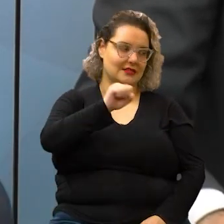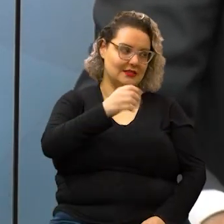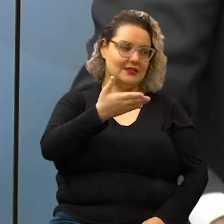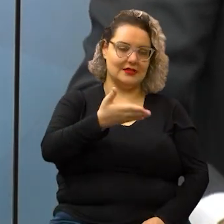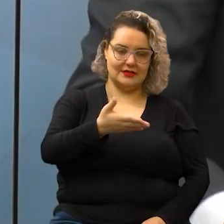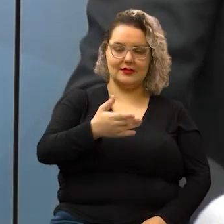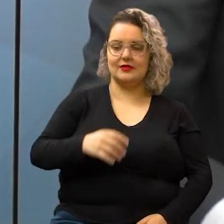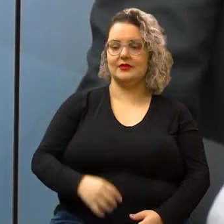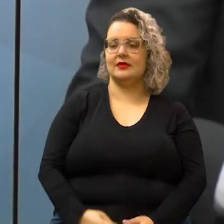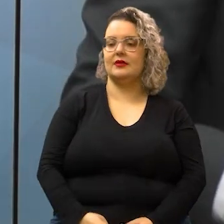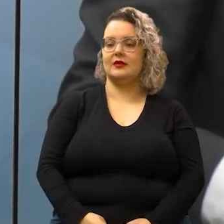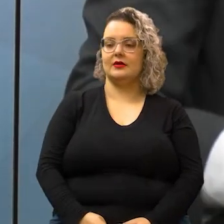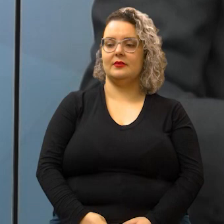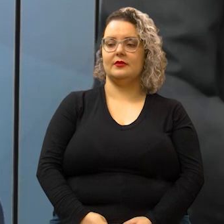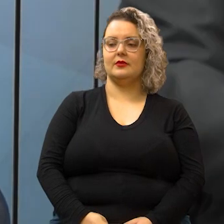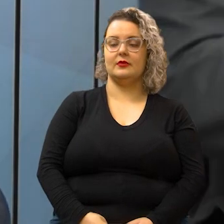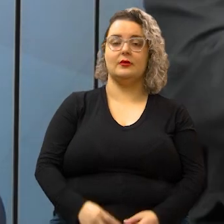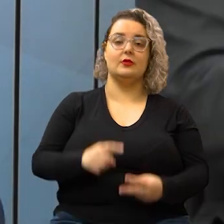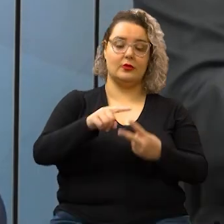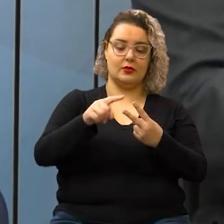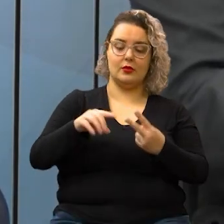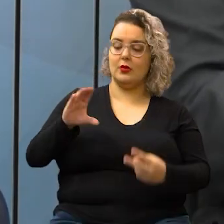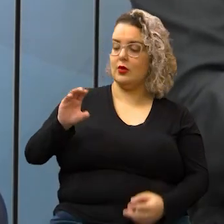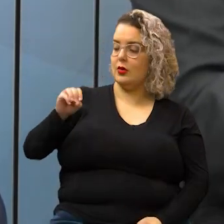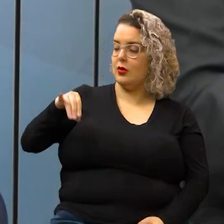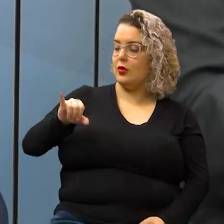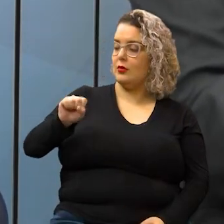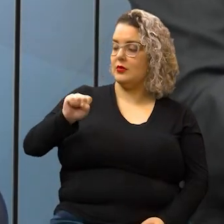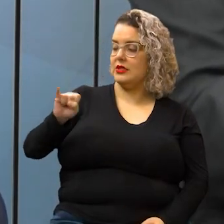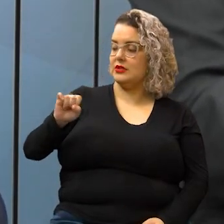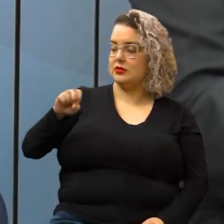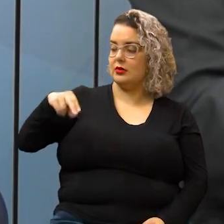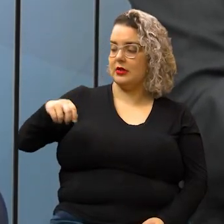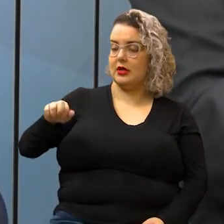Infância, perdão. Com dois comissários e